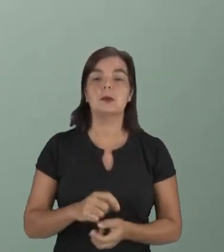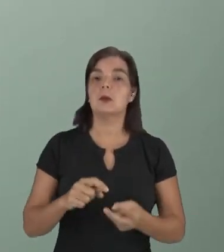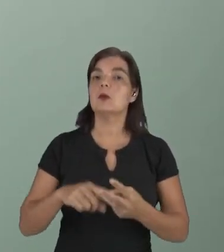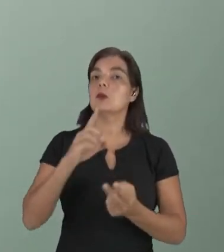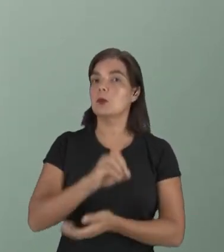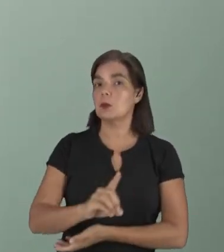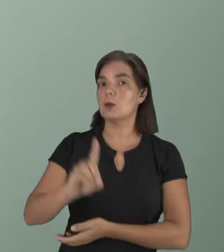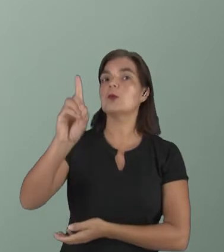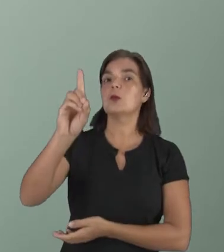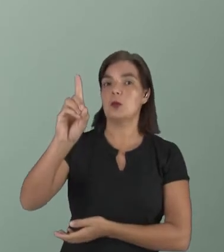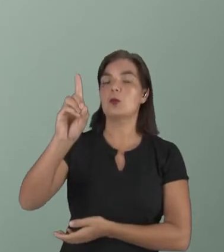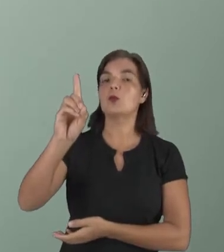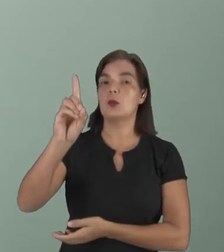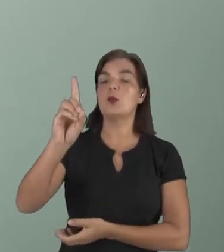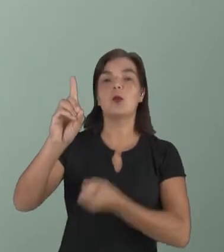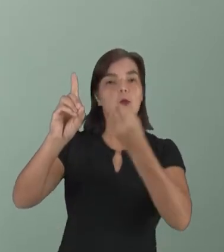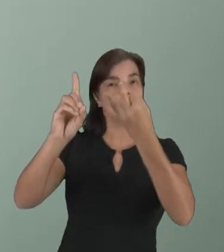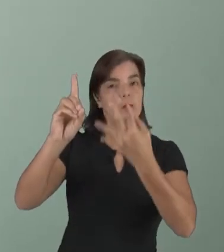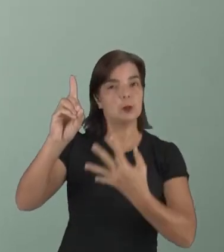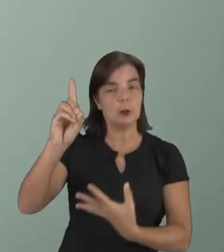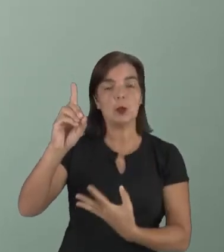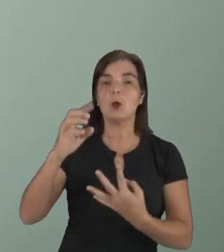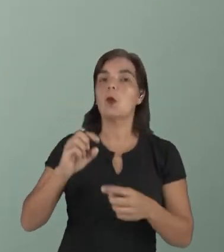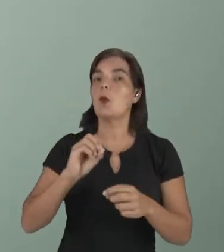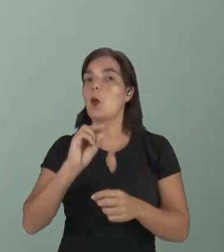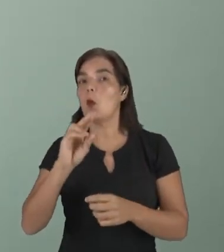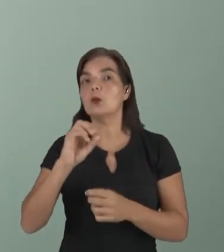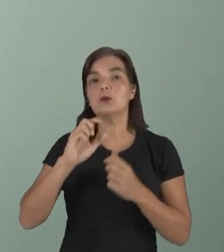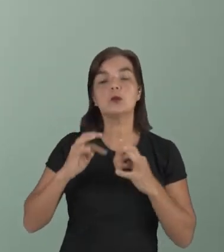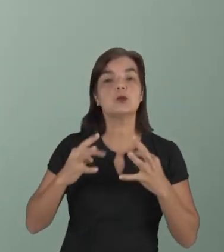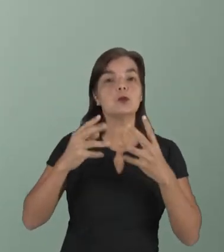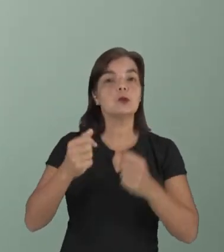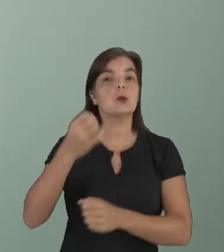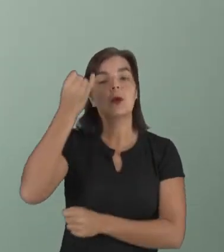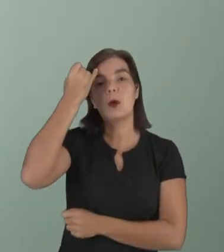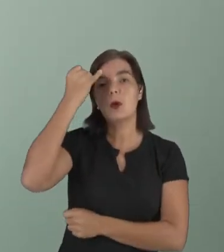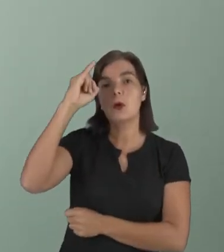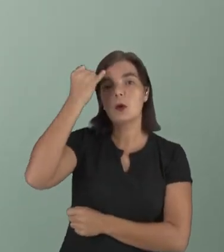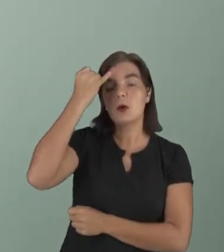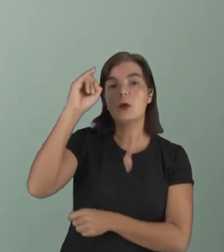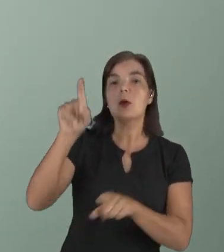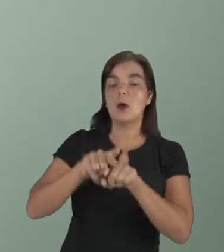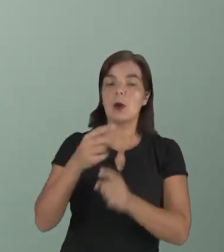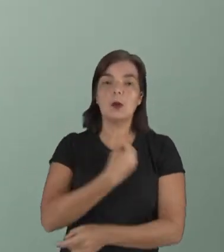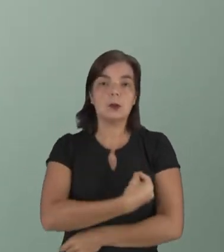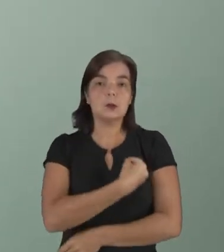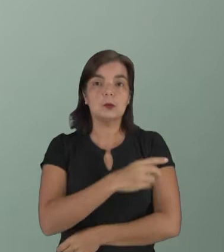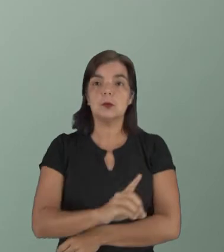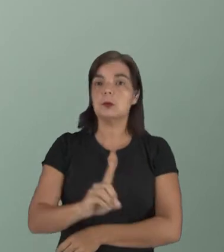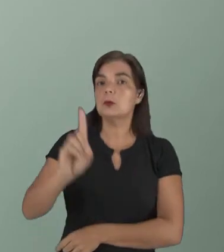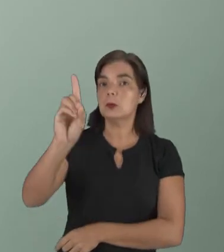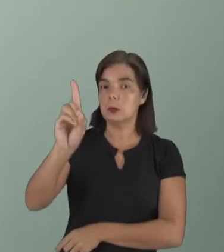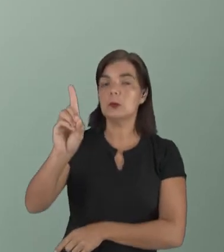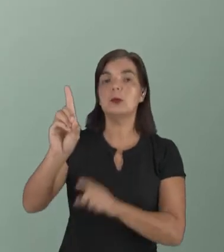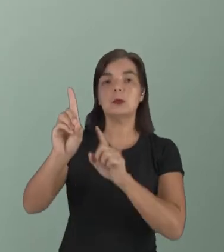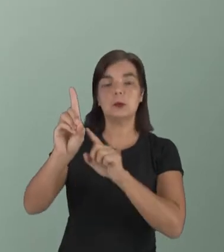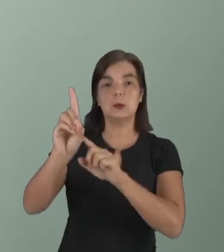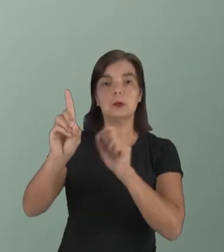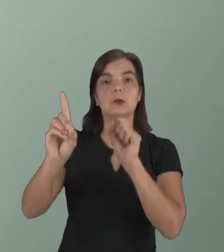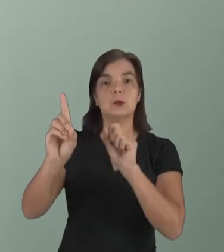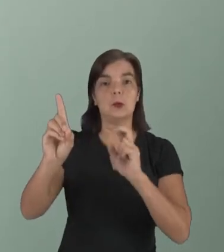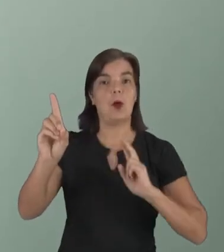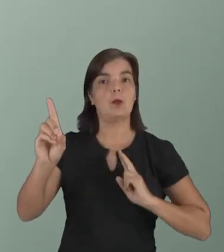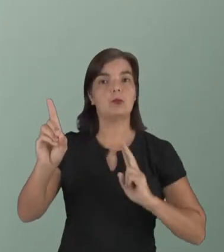por exemplo, como justificativa, ou tinha toda uma ideia para explicar a existência de Deus, sempre levando para esse